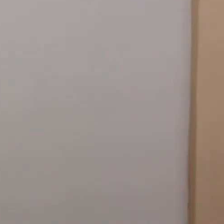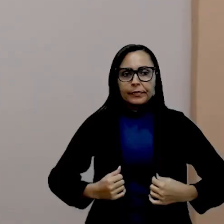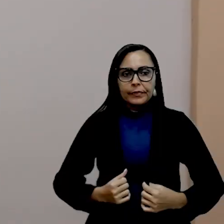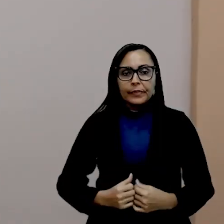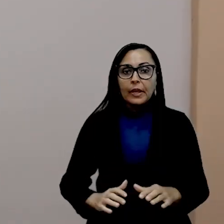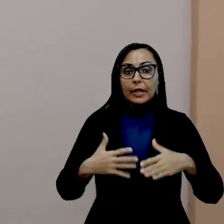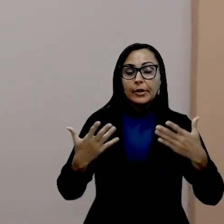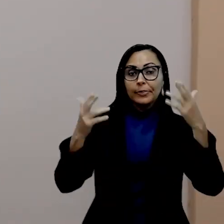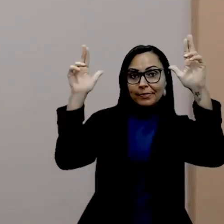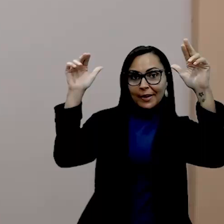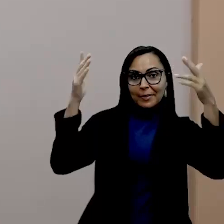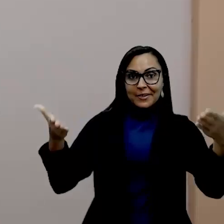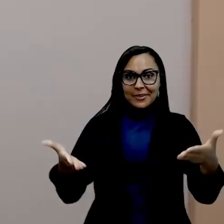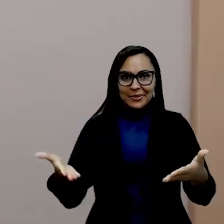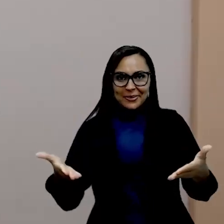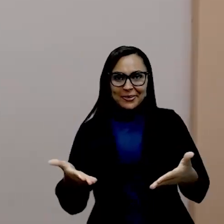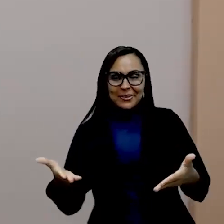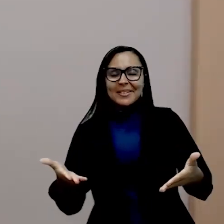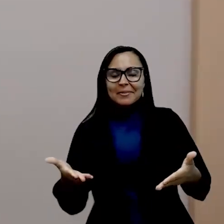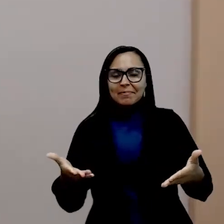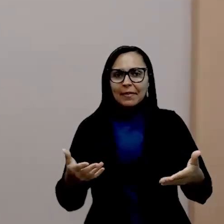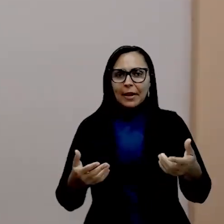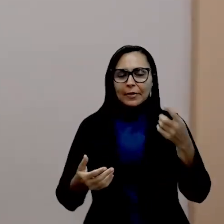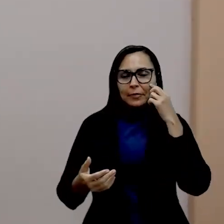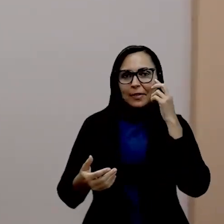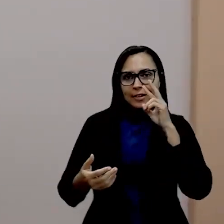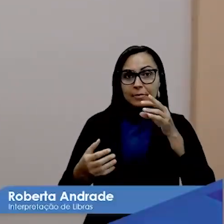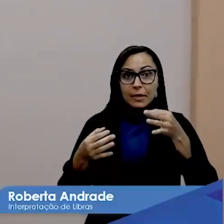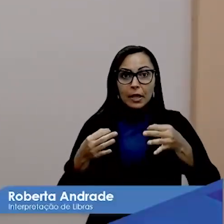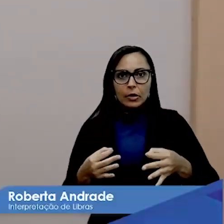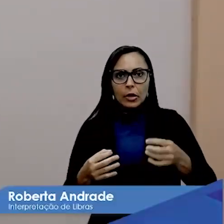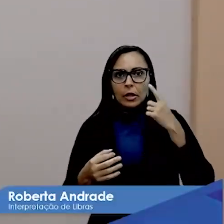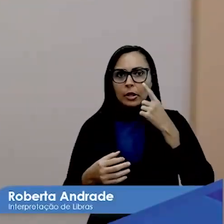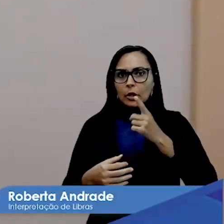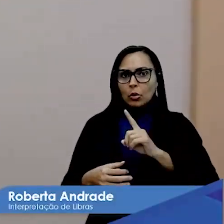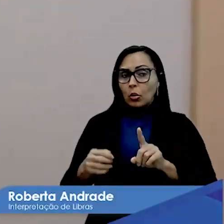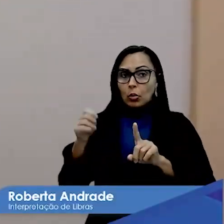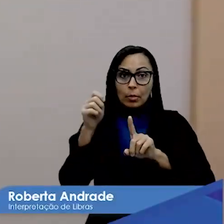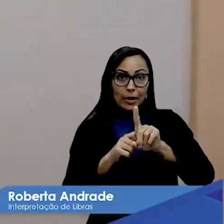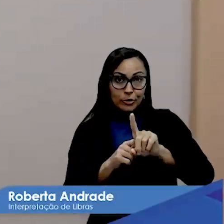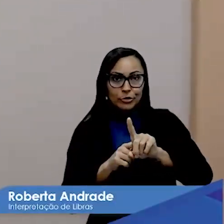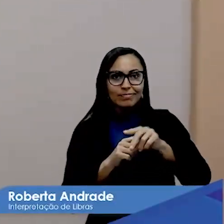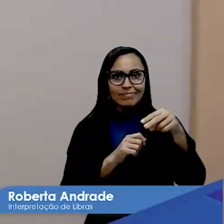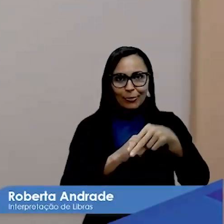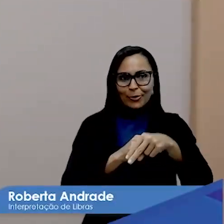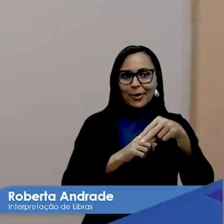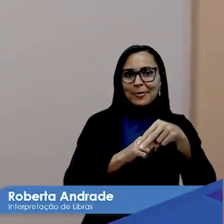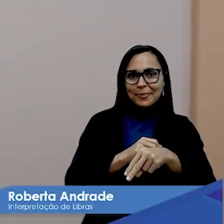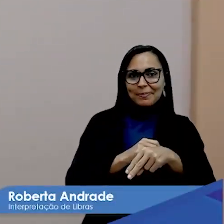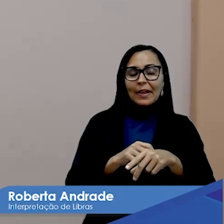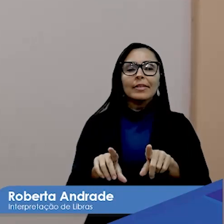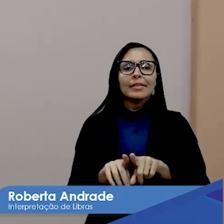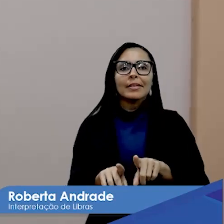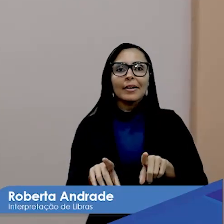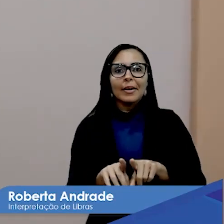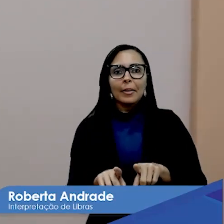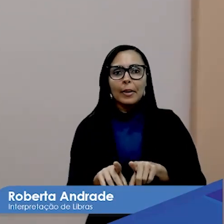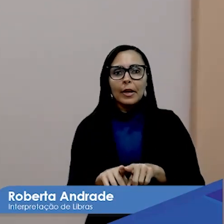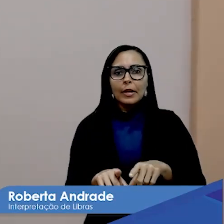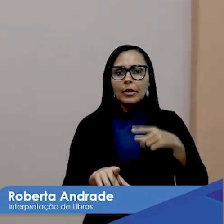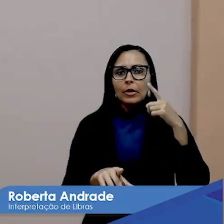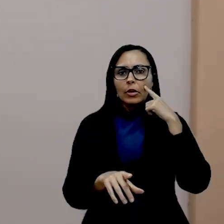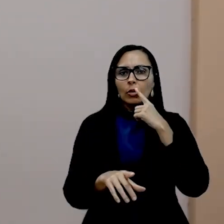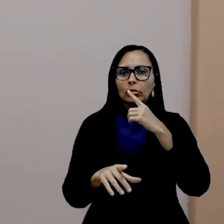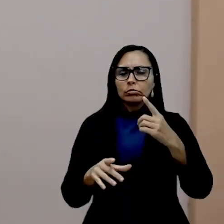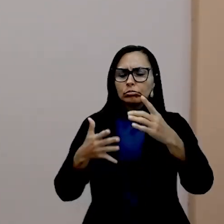Então, o tema de hoje tem muito a ver, certo? Não só com o mês, né, o mês de novembro, como também um dos